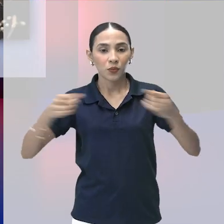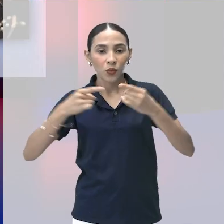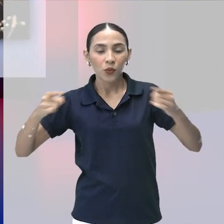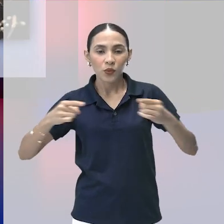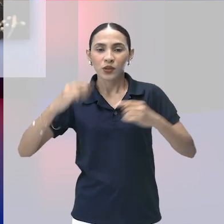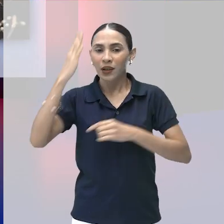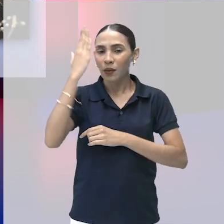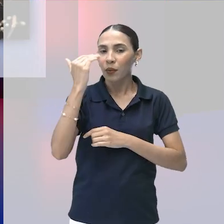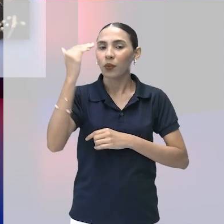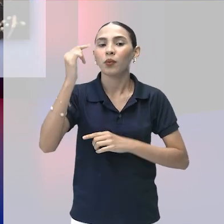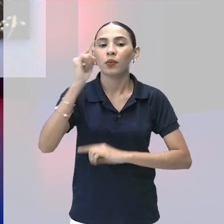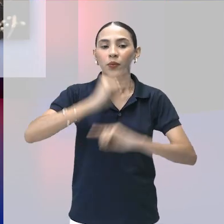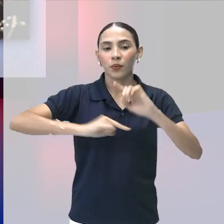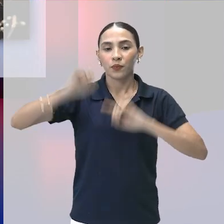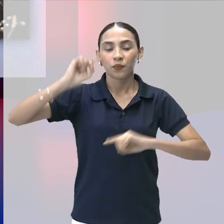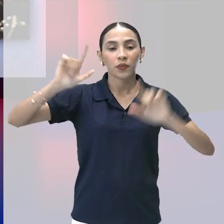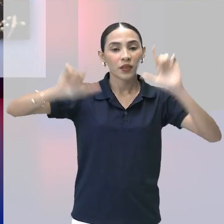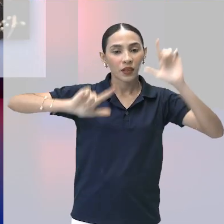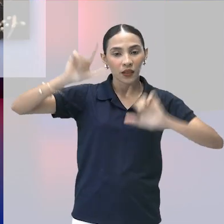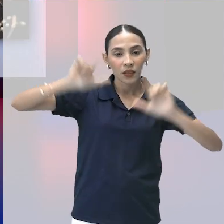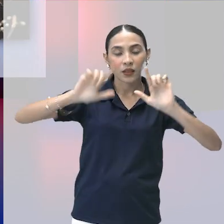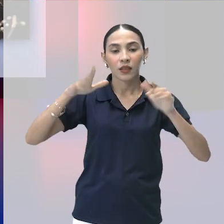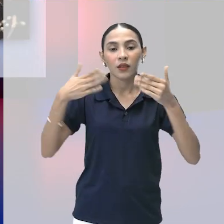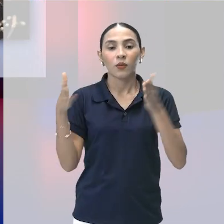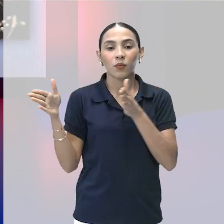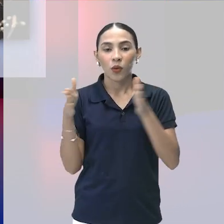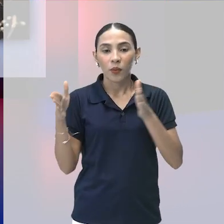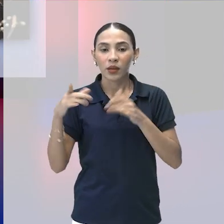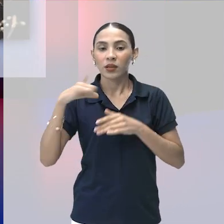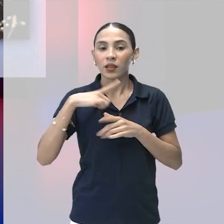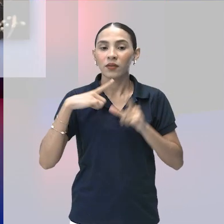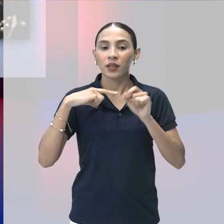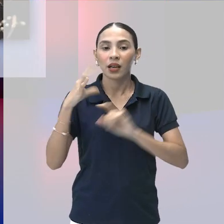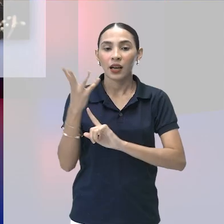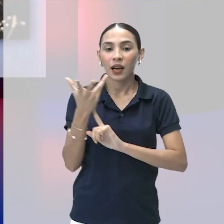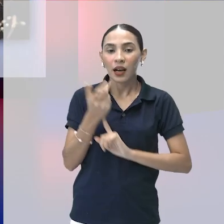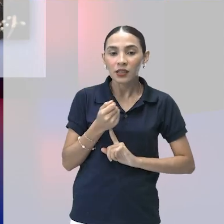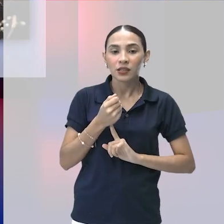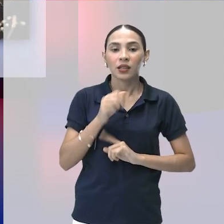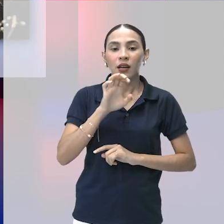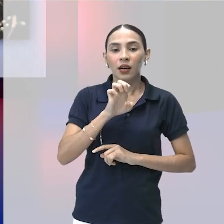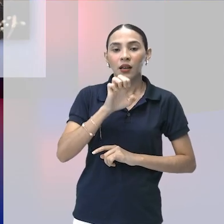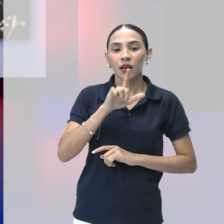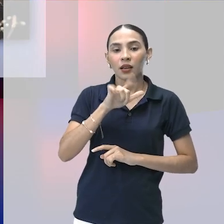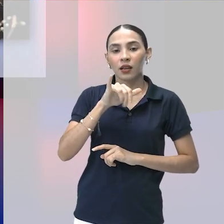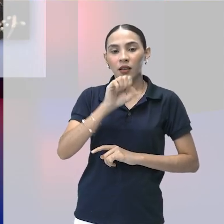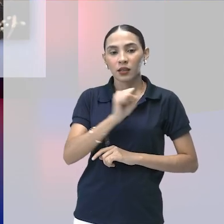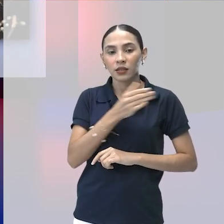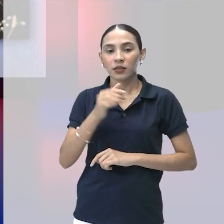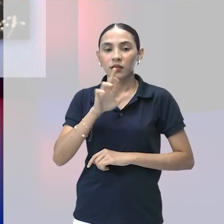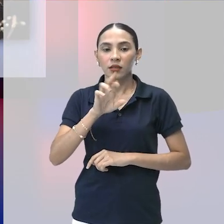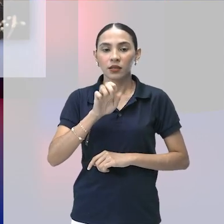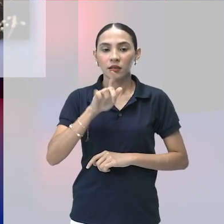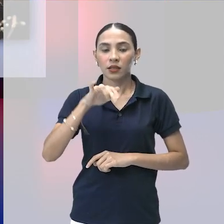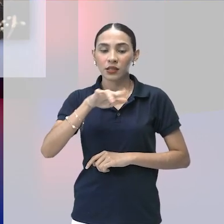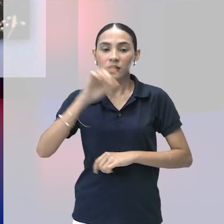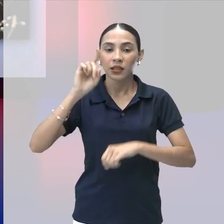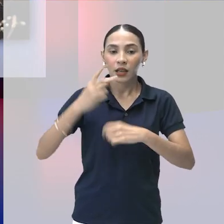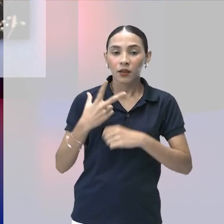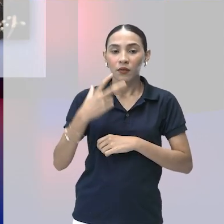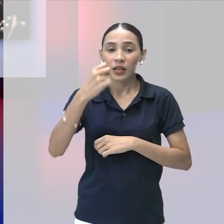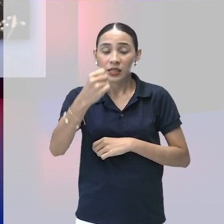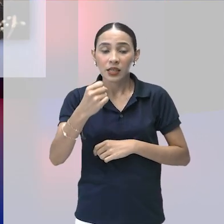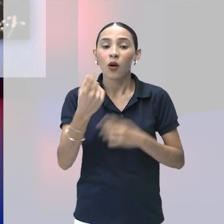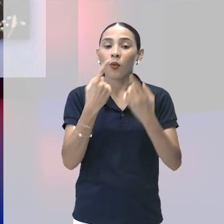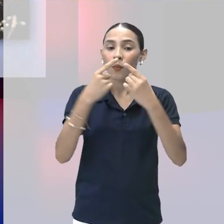faziam grande sucesso na televisão. Nesse momento, surgiram artistas como Elis Regina, que ganhou o primeiro Festival